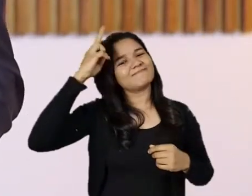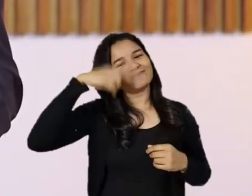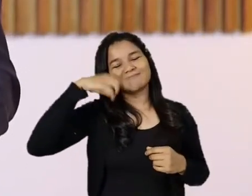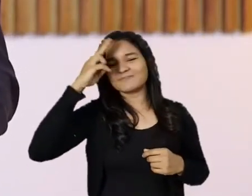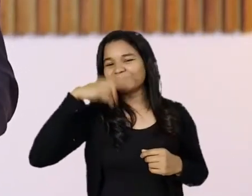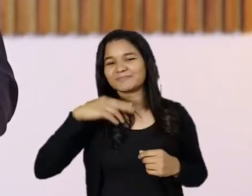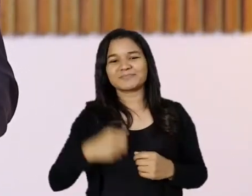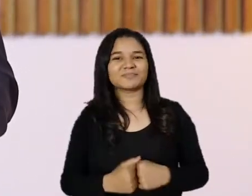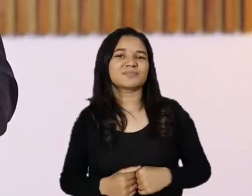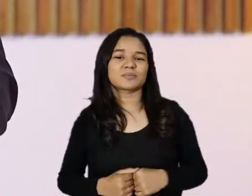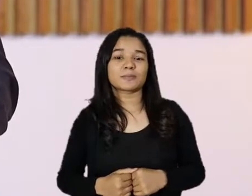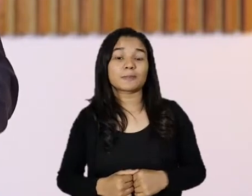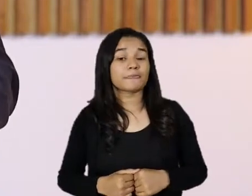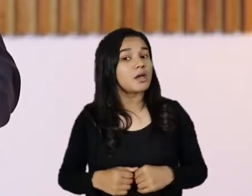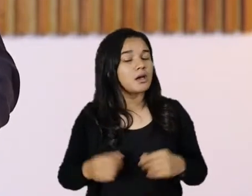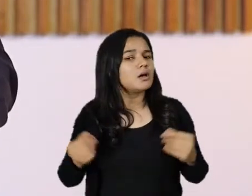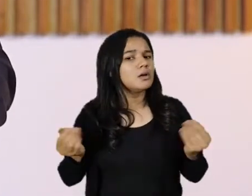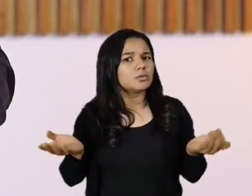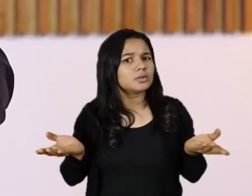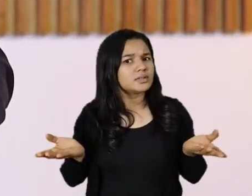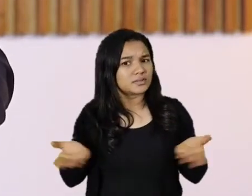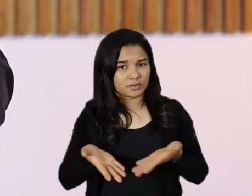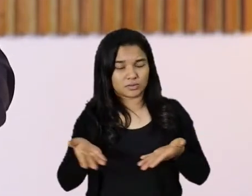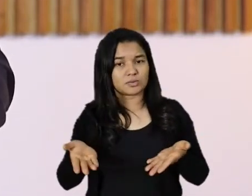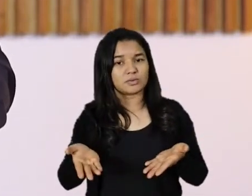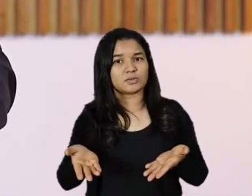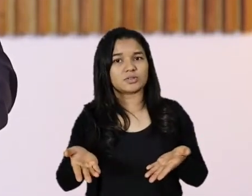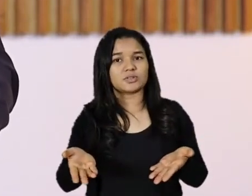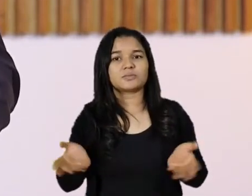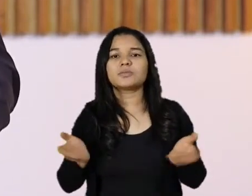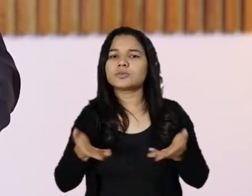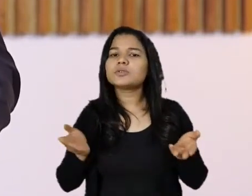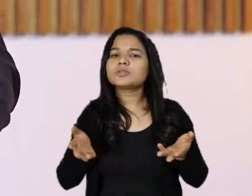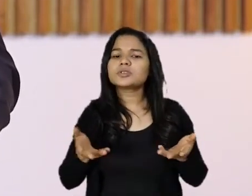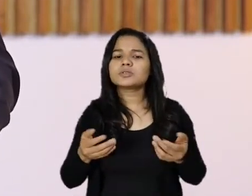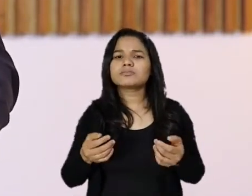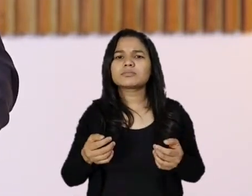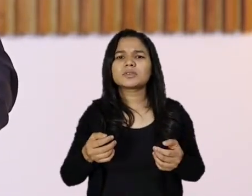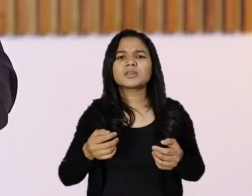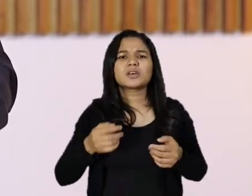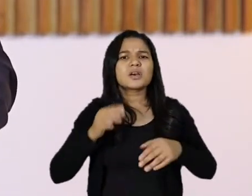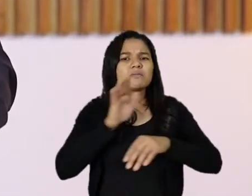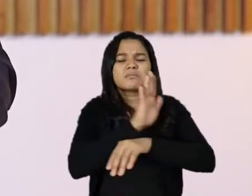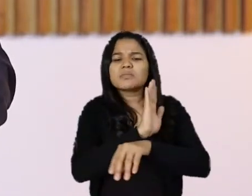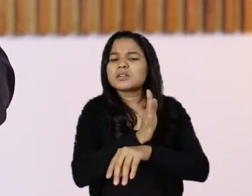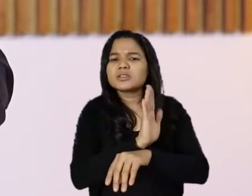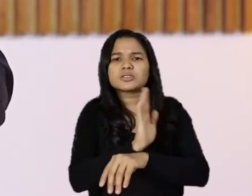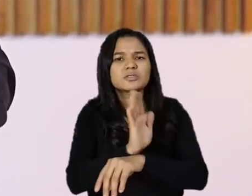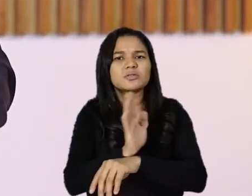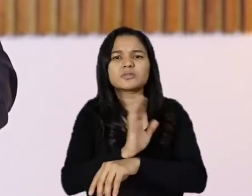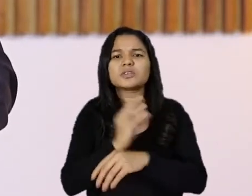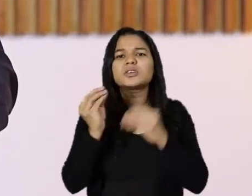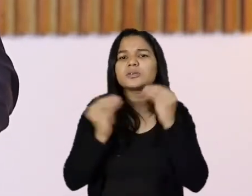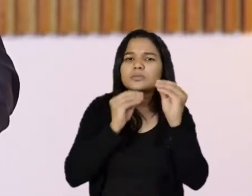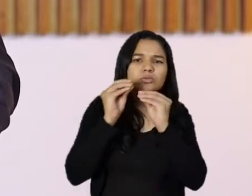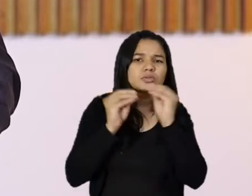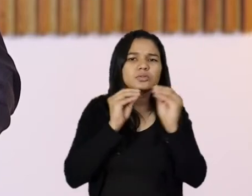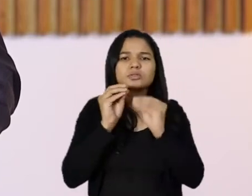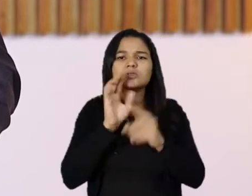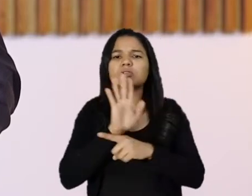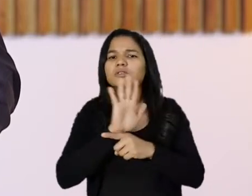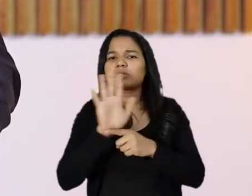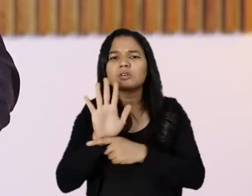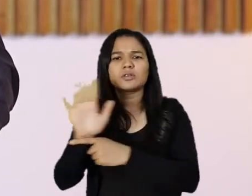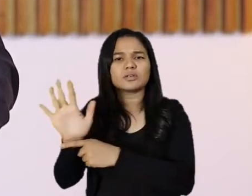hoje tem se passado aí filmes e novelas apresentando a questão do Gênesis, do dilúvio, e há